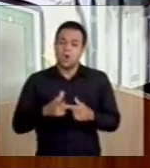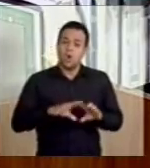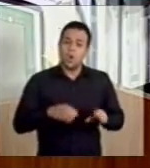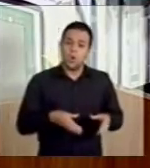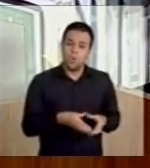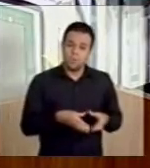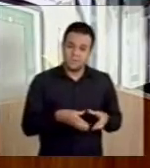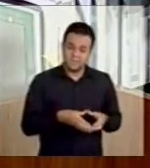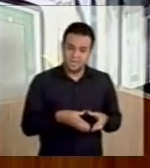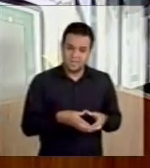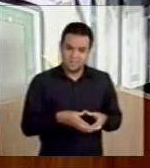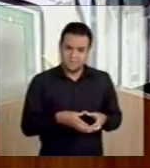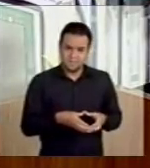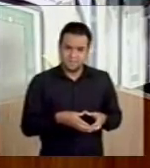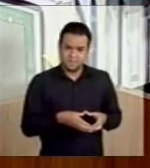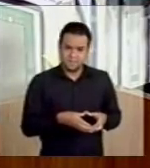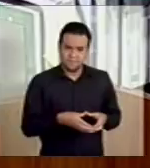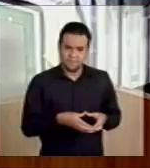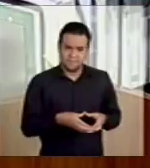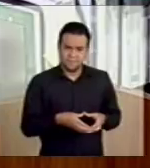comunidade dos